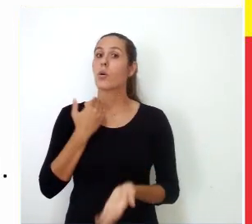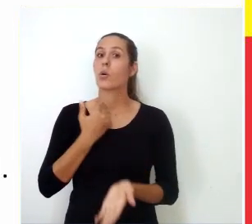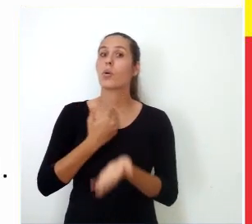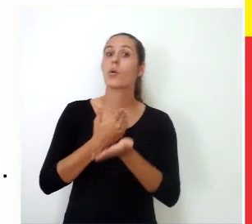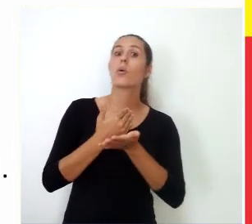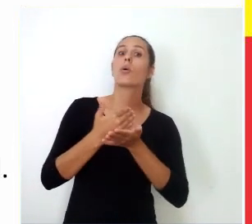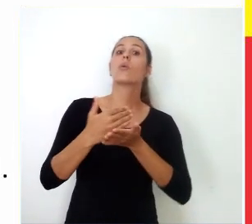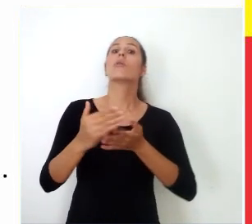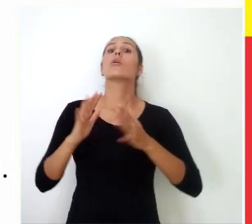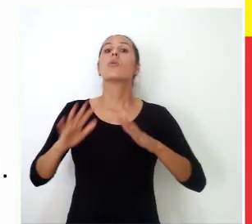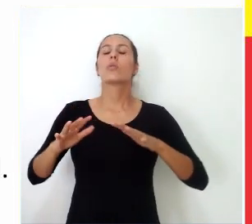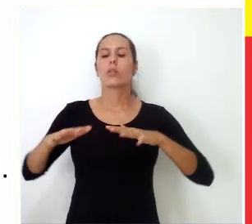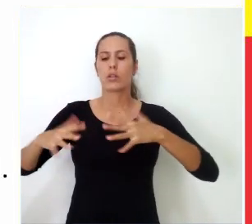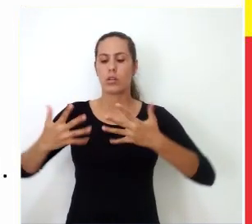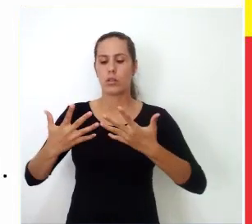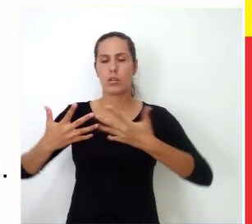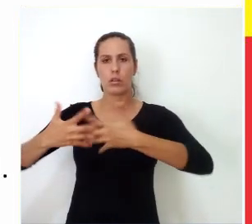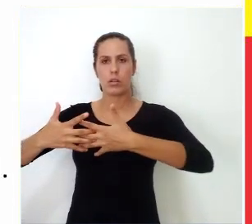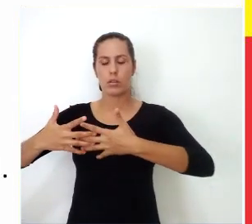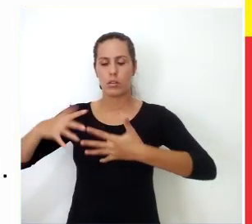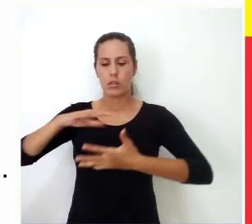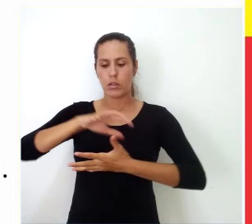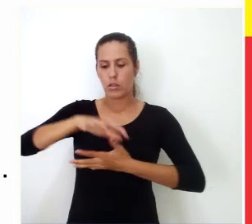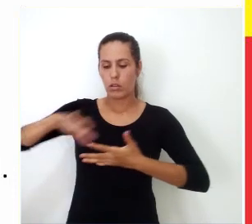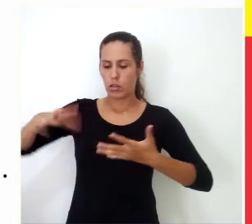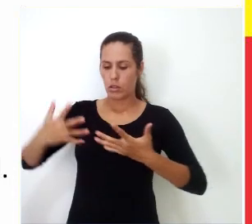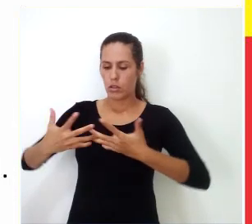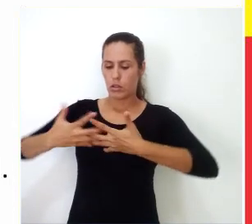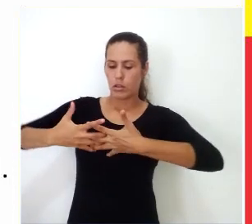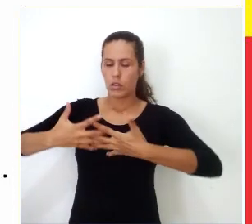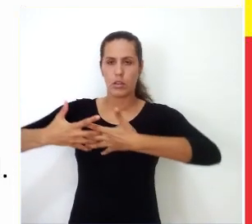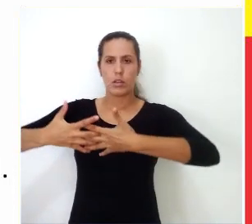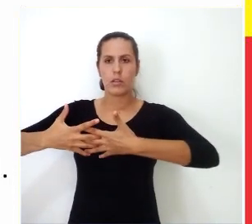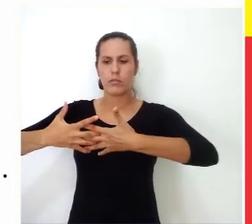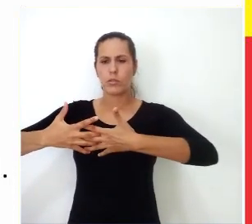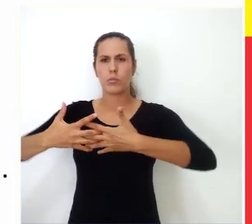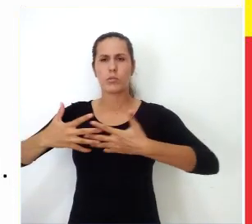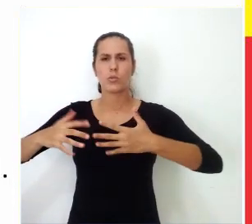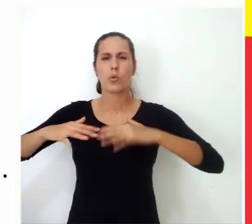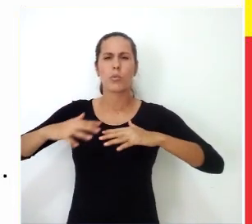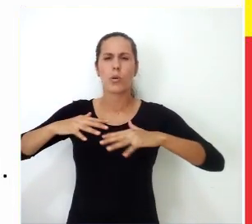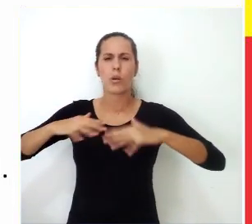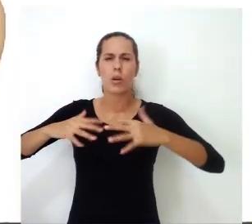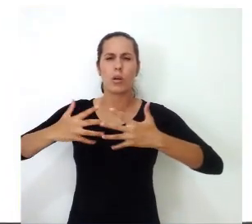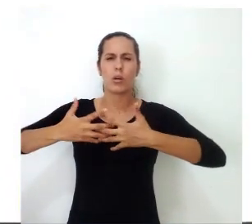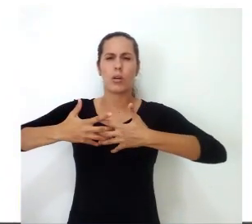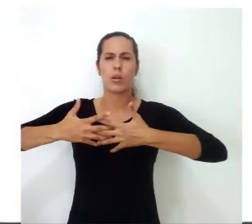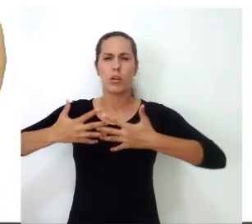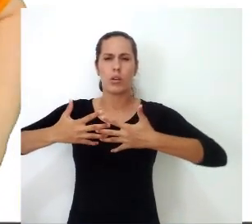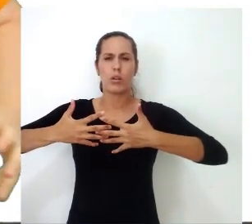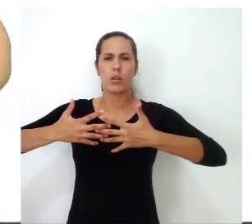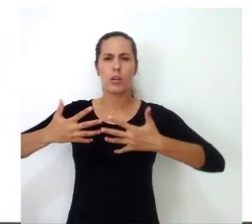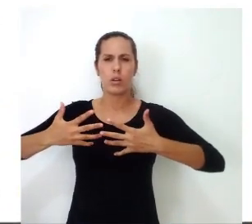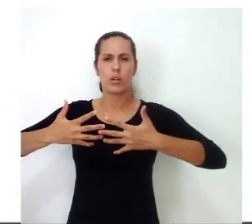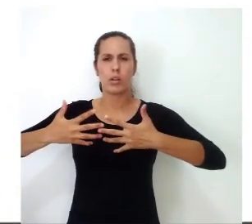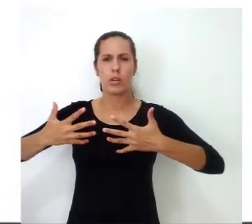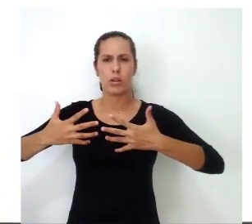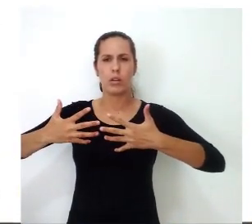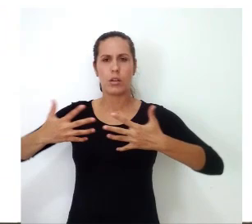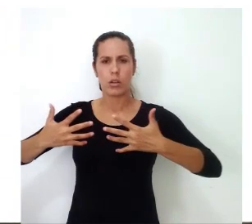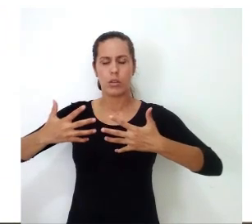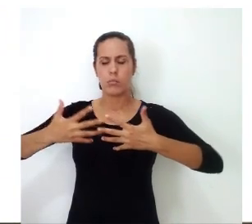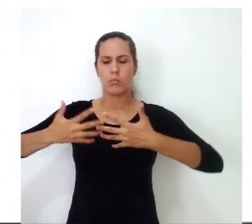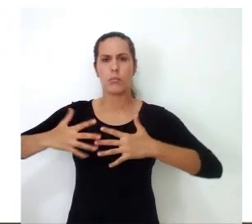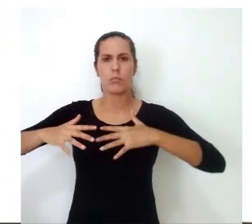começou a fragmentação desses continentes. O que é que significa isso, Dantas? Significa que